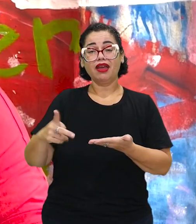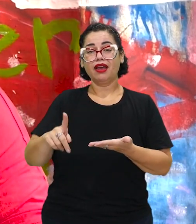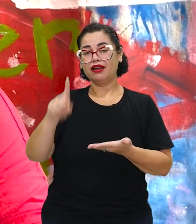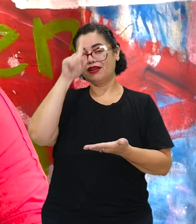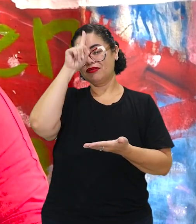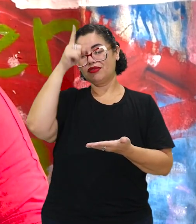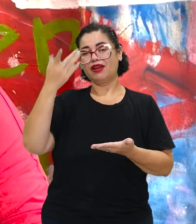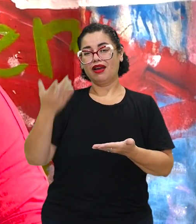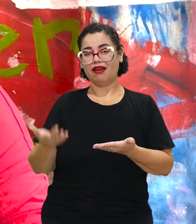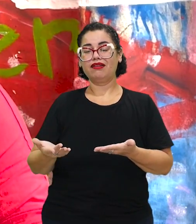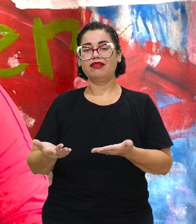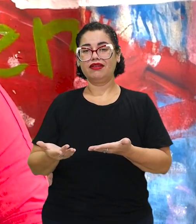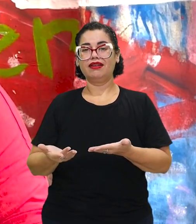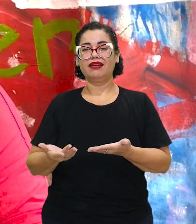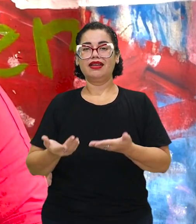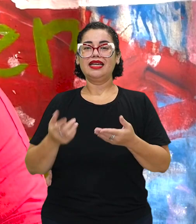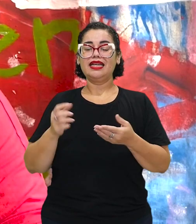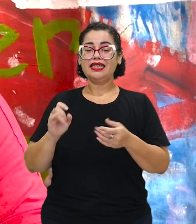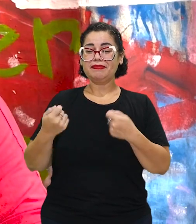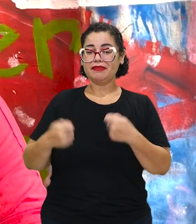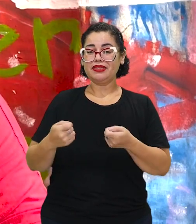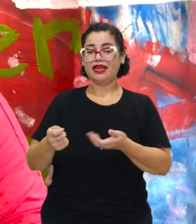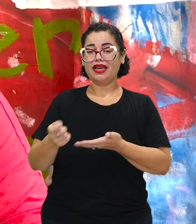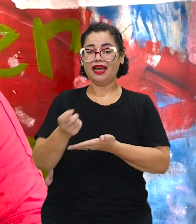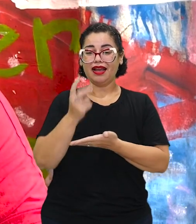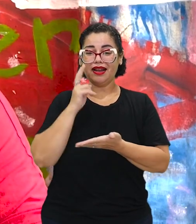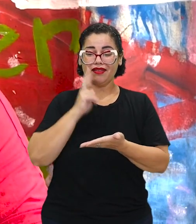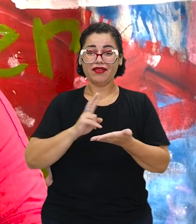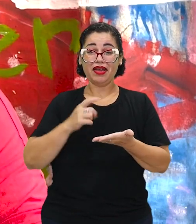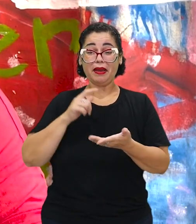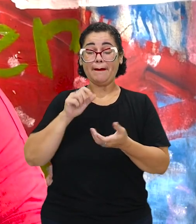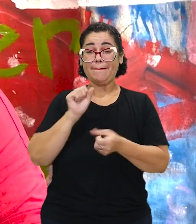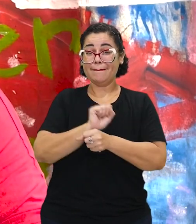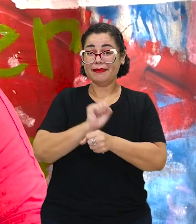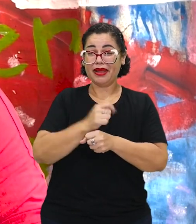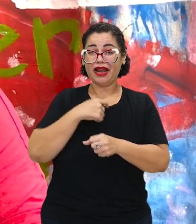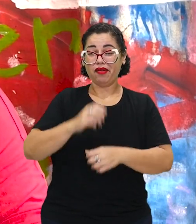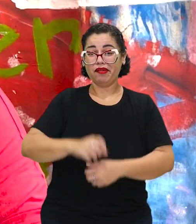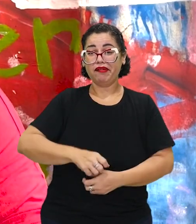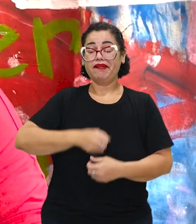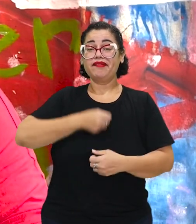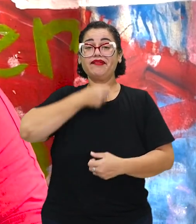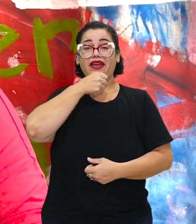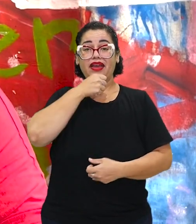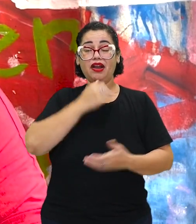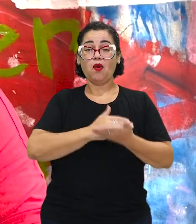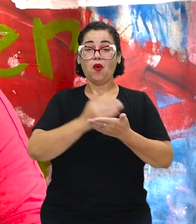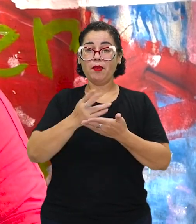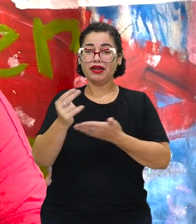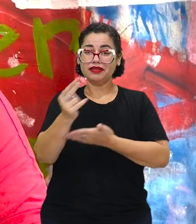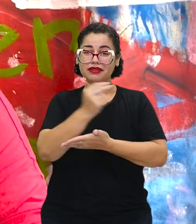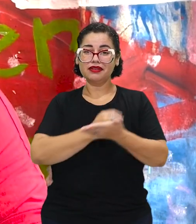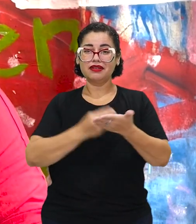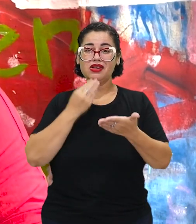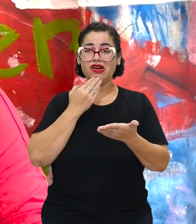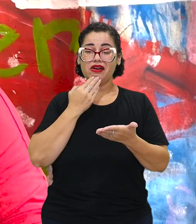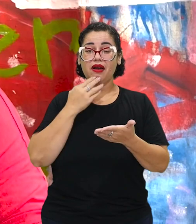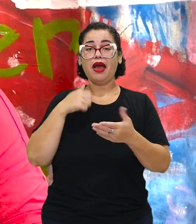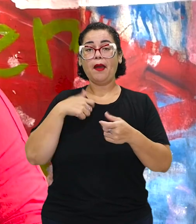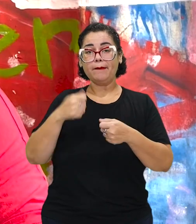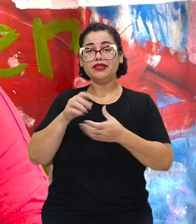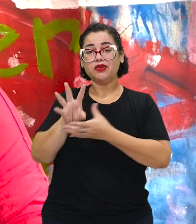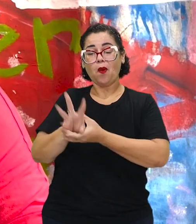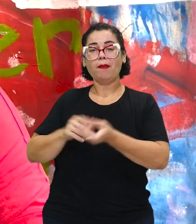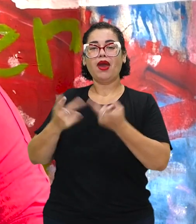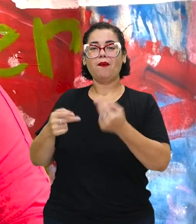maravilhosas. Picasso disse que precisou ficar velho para chegar ao desenho, ao traço de uma